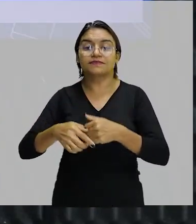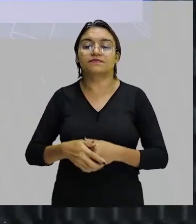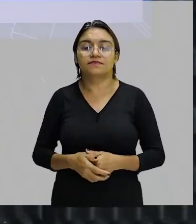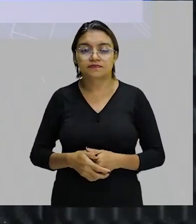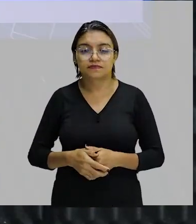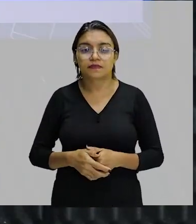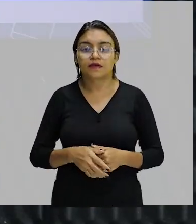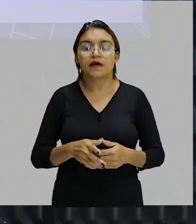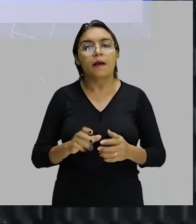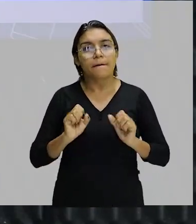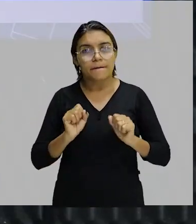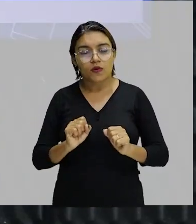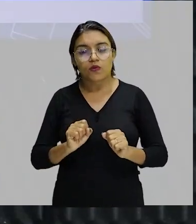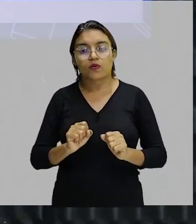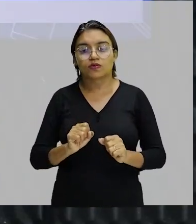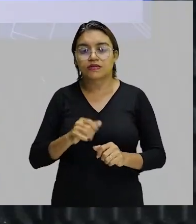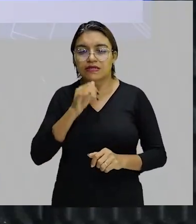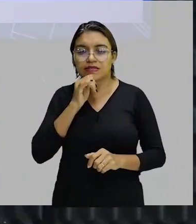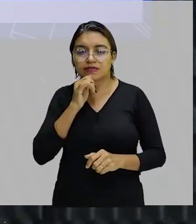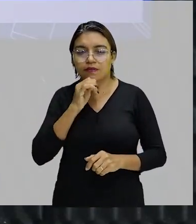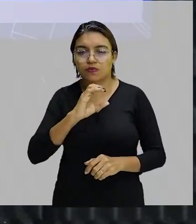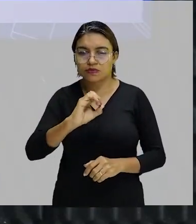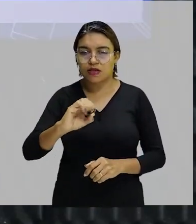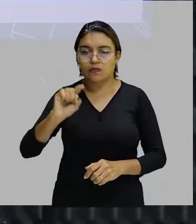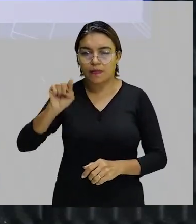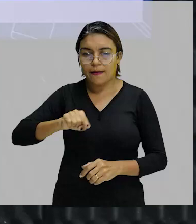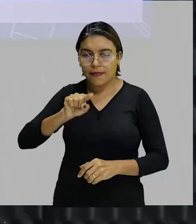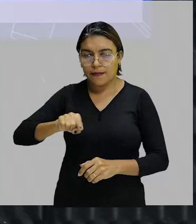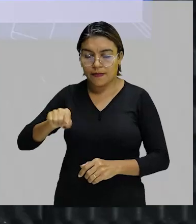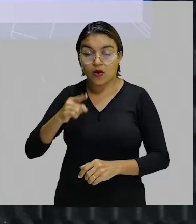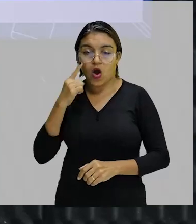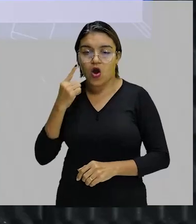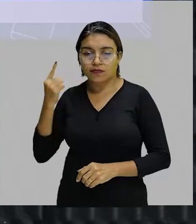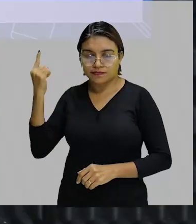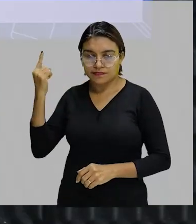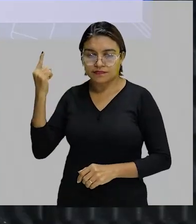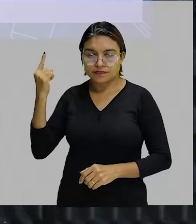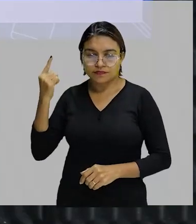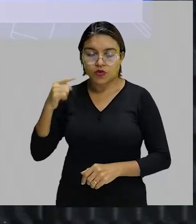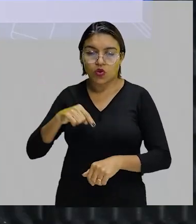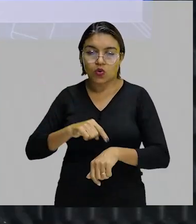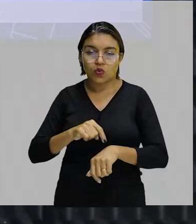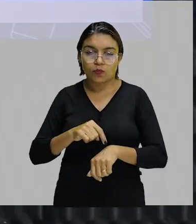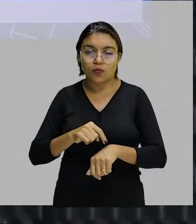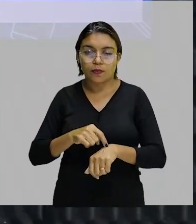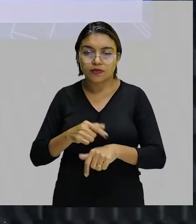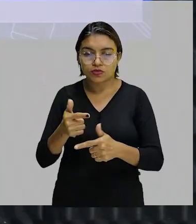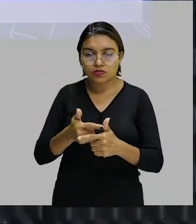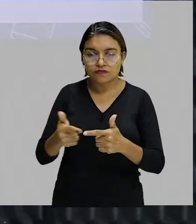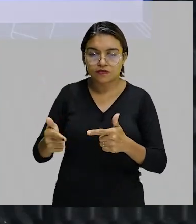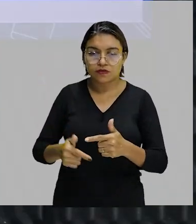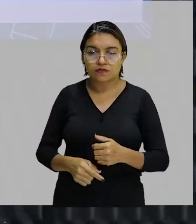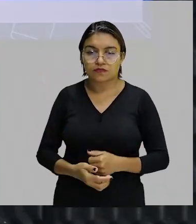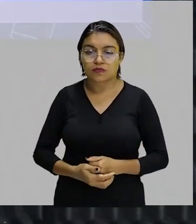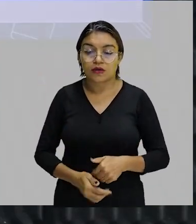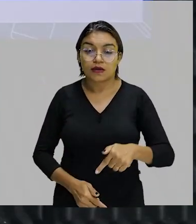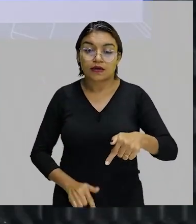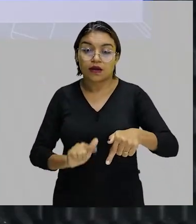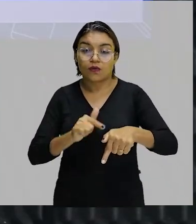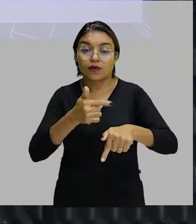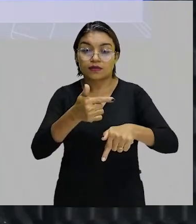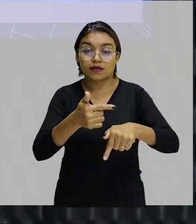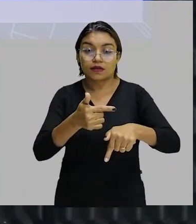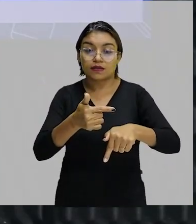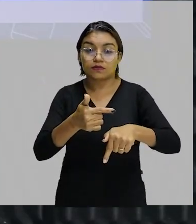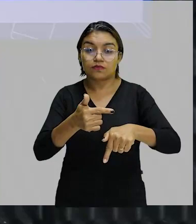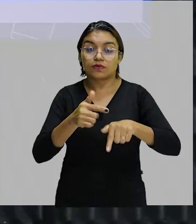pode eliminar a quantidade de zeros, né? Ó, na hora que eu monto a minha divisão, o Q ao quadrado é igual a 1.000 dividido por 4.000,